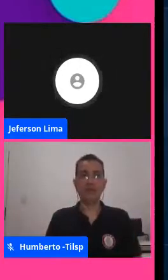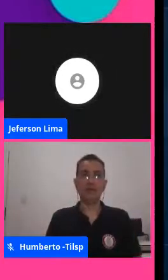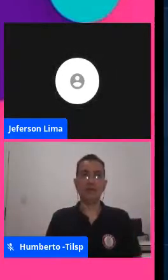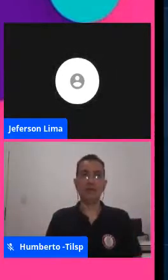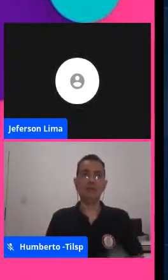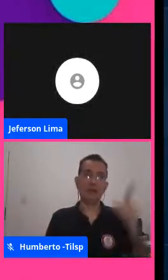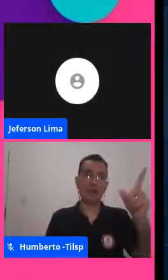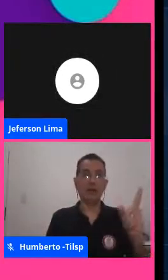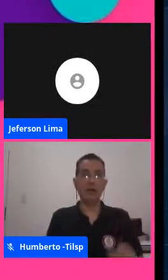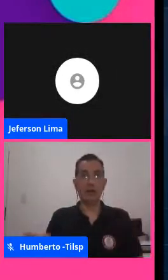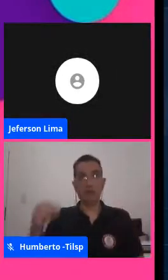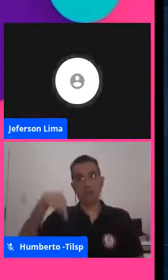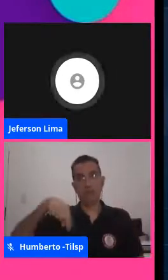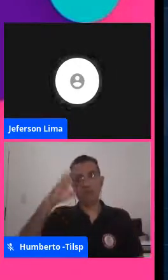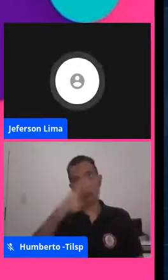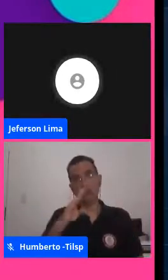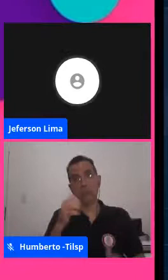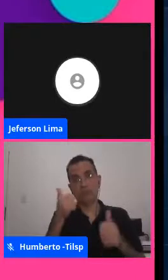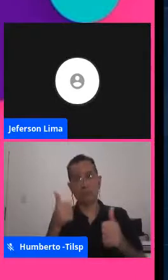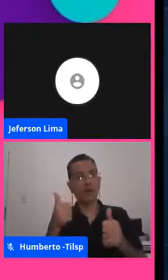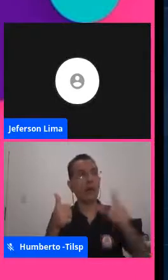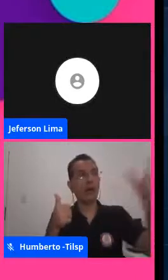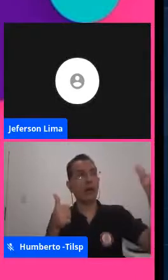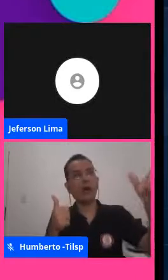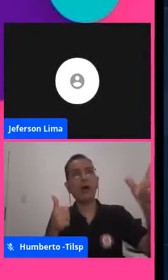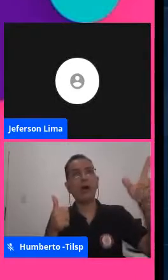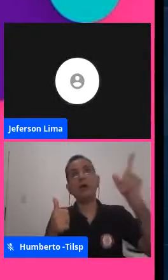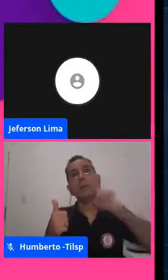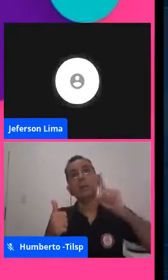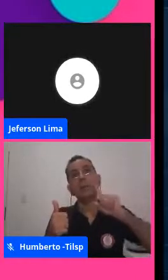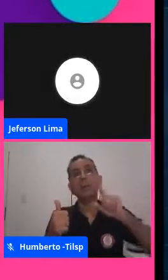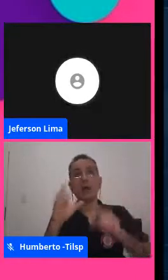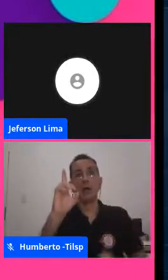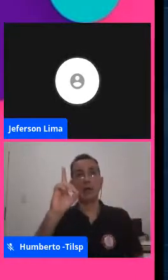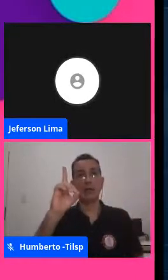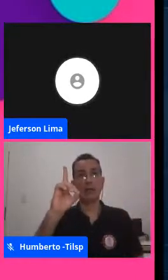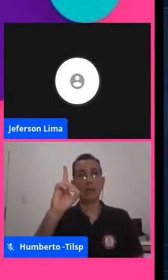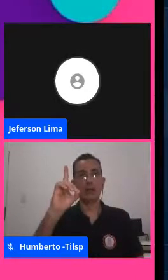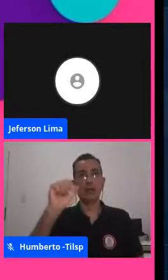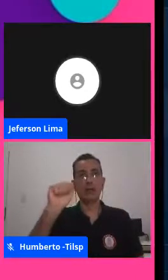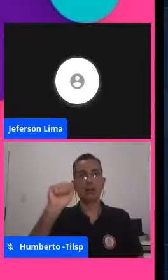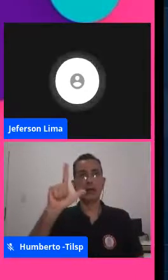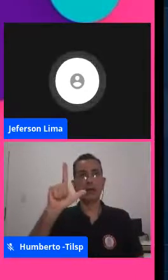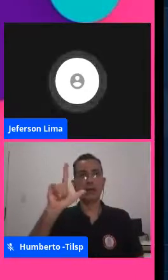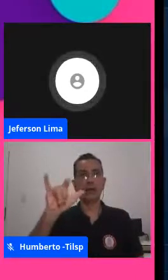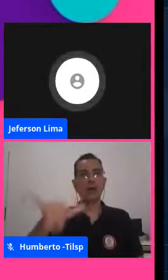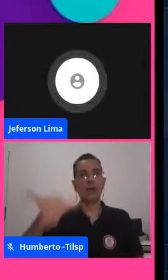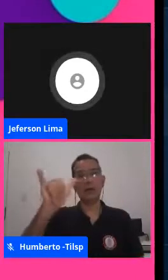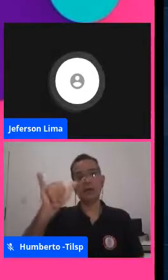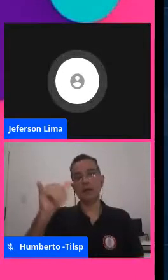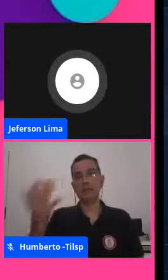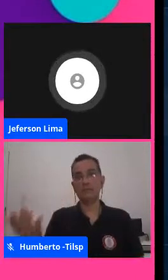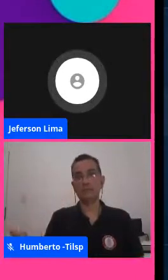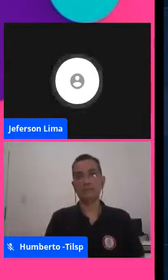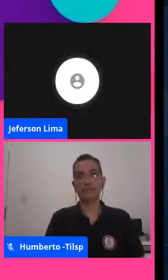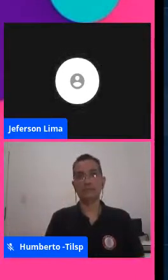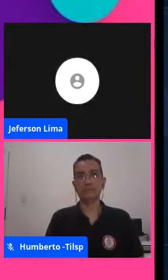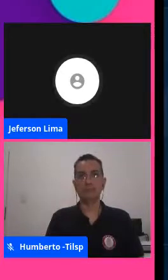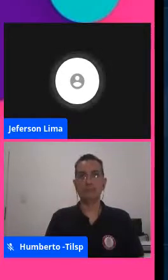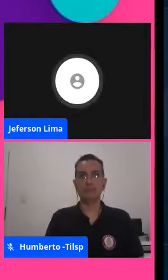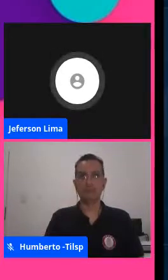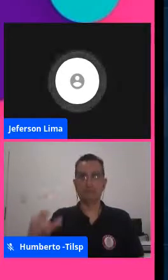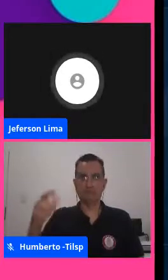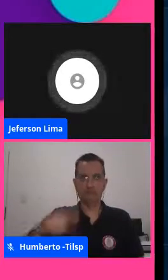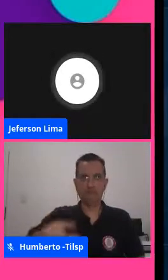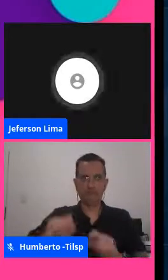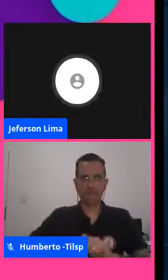delay. Ou vice-versa. Tranquilo? E deixa eu abrir aqui novamente, né?